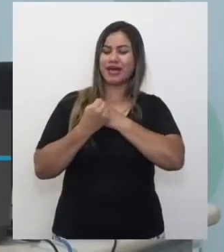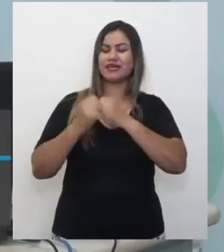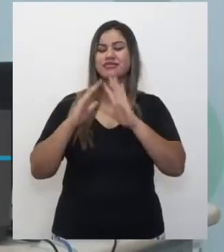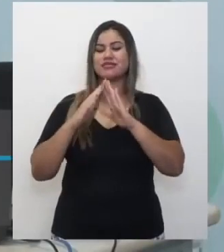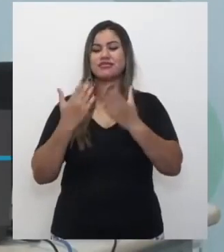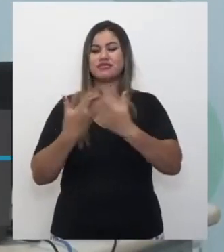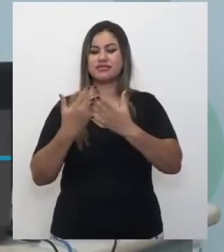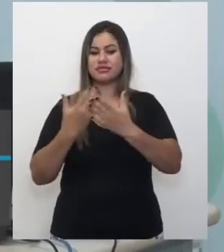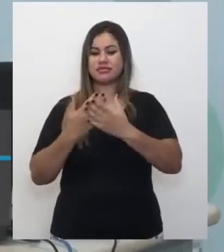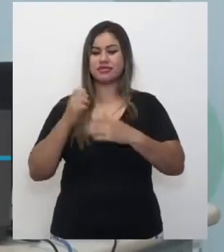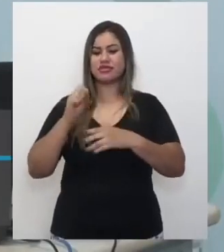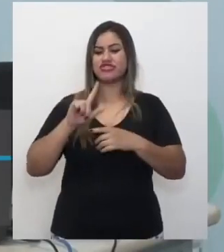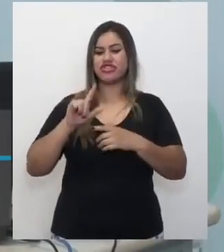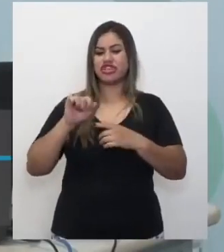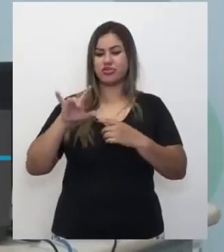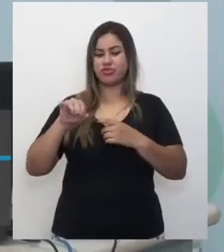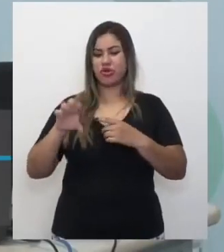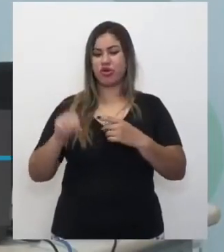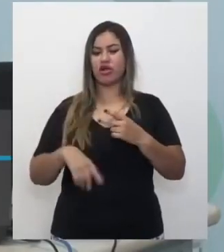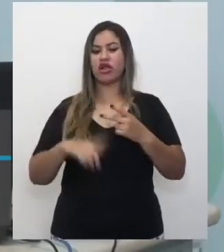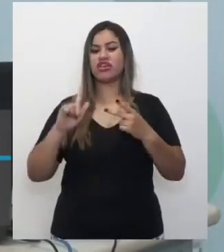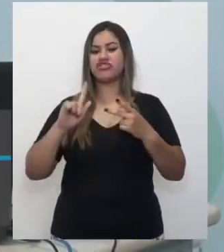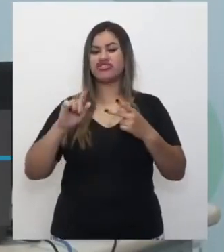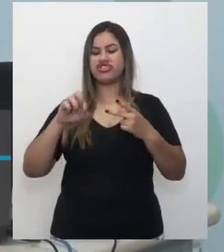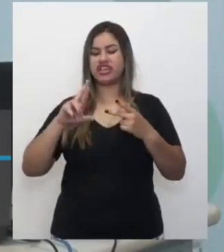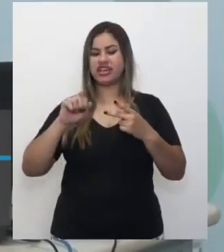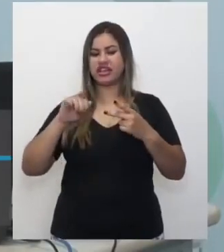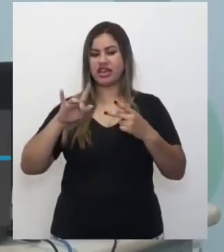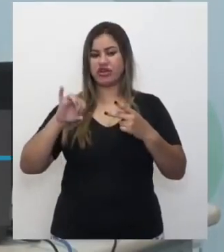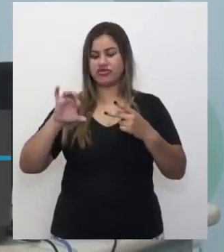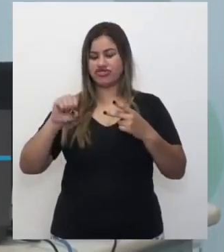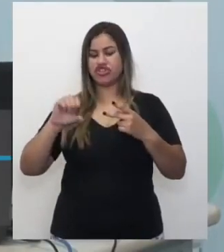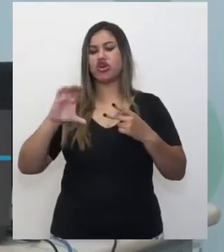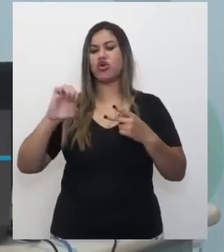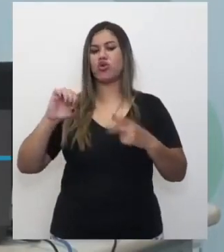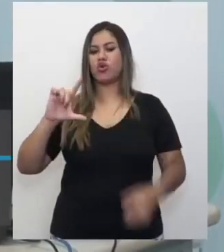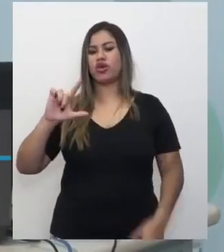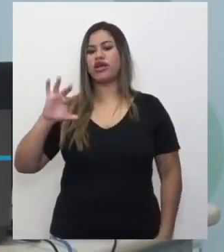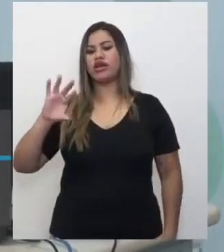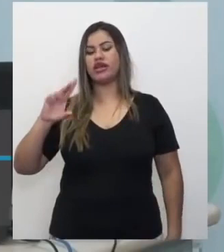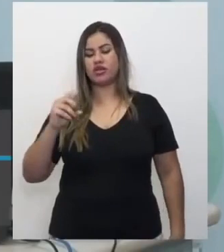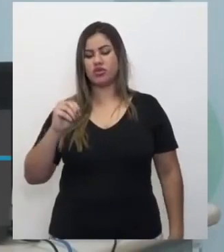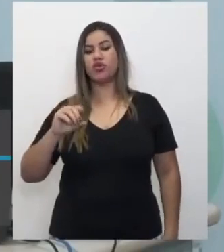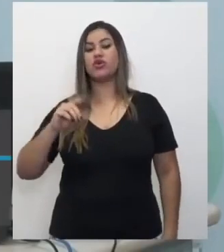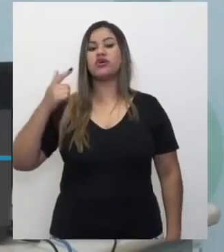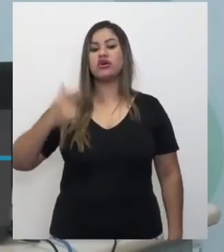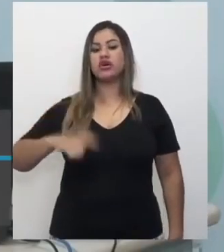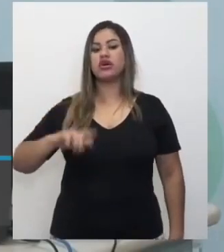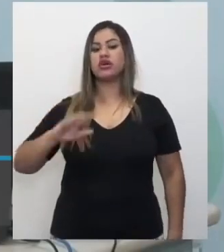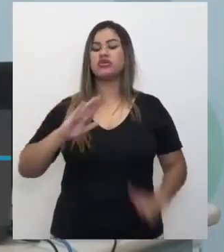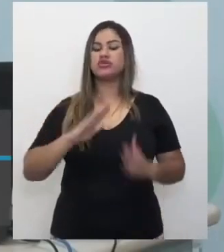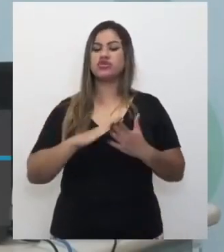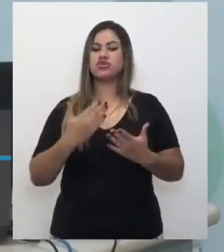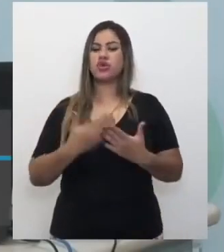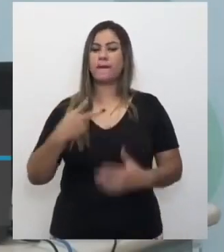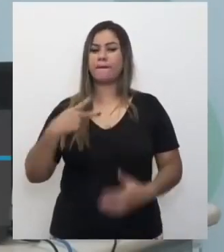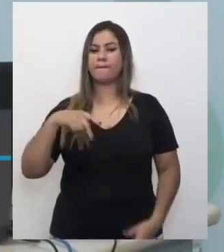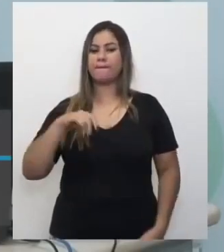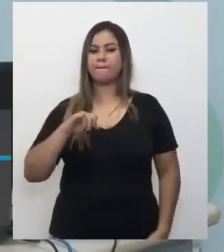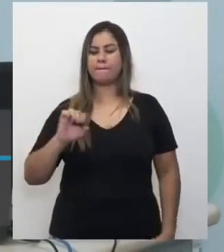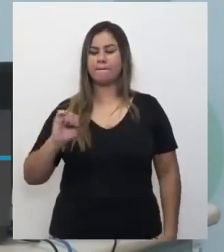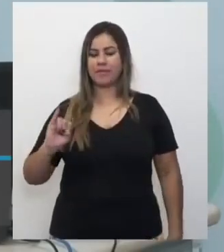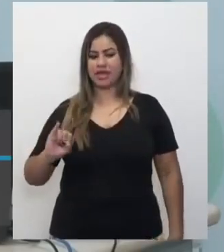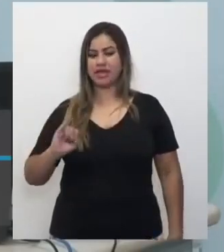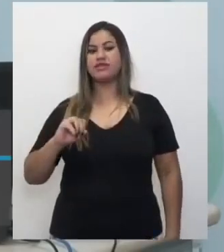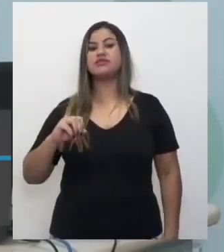escola Geribola, da escola Geraldina Coelho Monteiro, da escola PEI, Prefeito Nestor